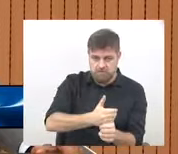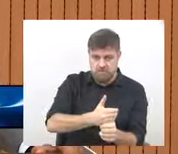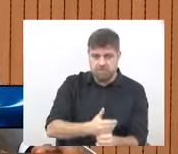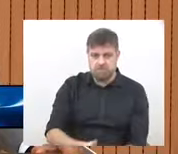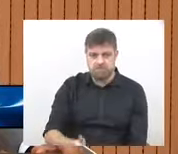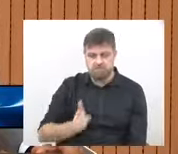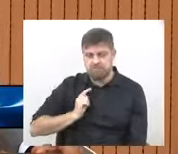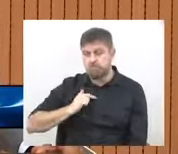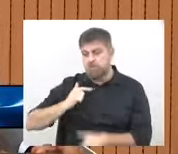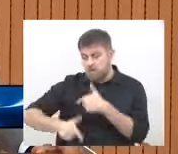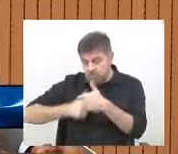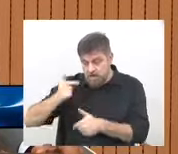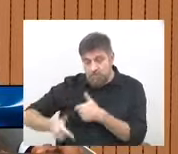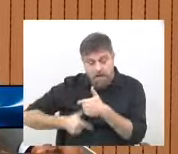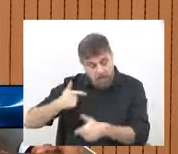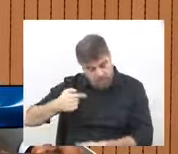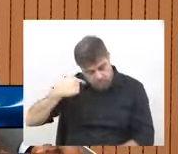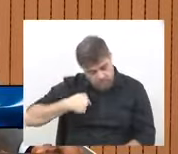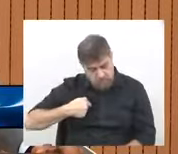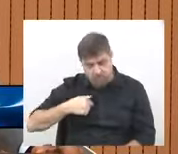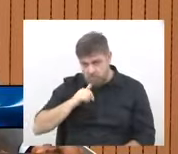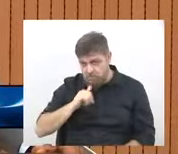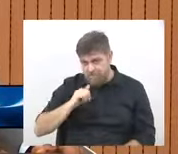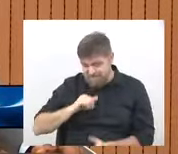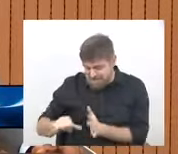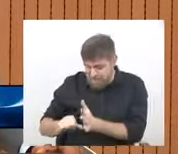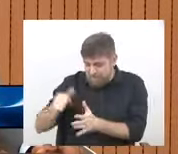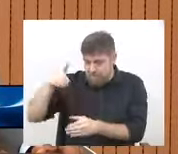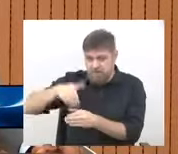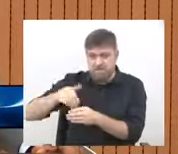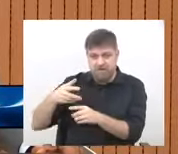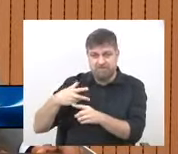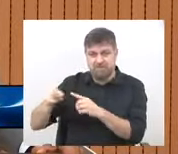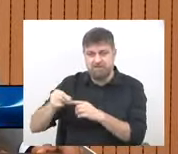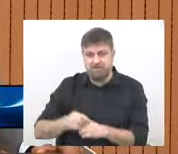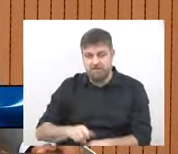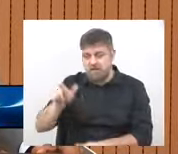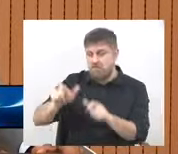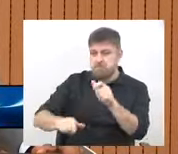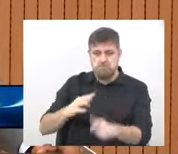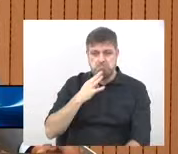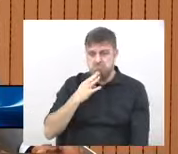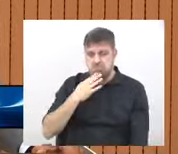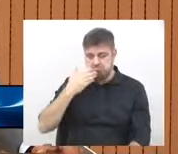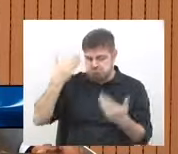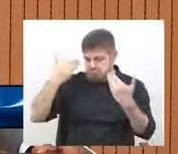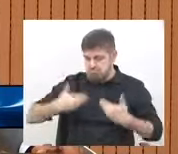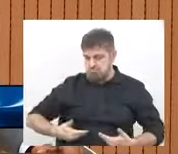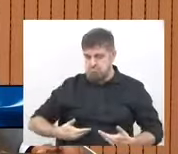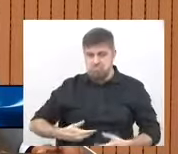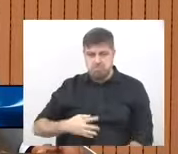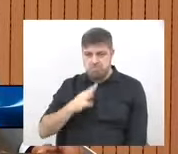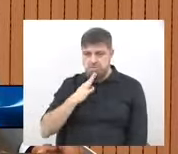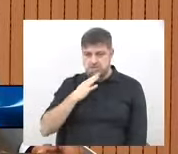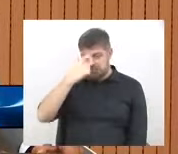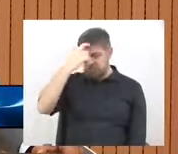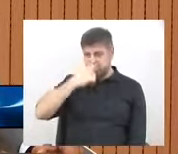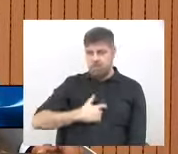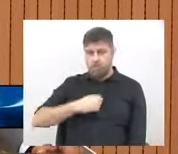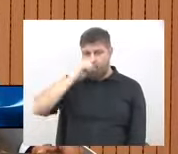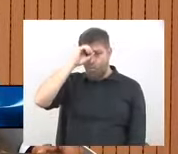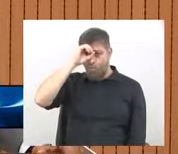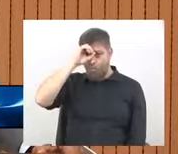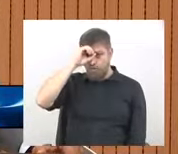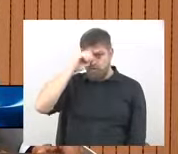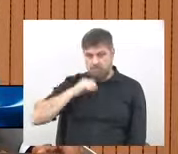através do trabalho. Eu falo que na minha primeira eleição, ninguém nunca sabia quem era Carlinhos Camelô. Coloquei esse